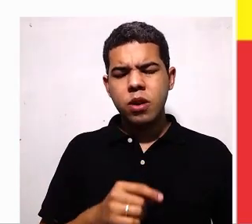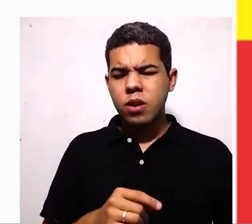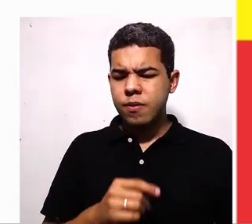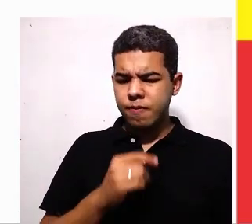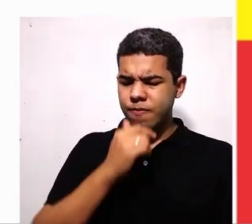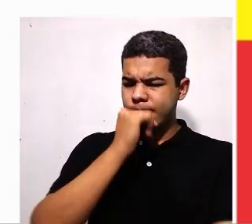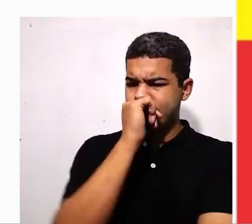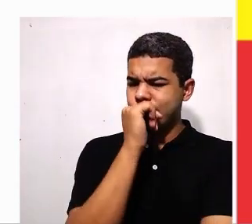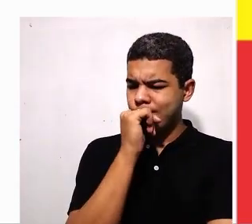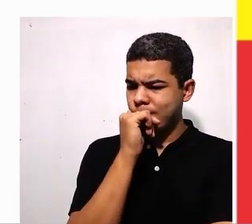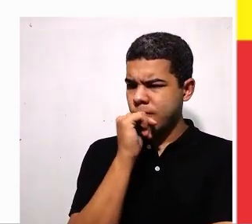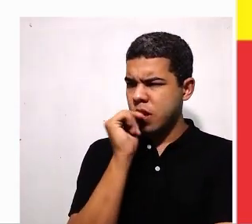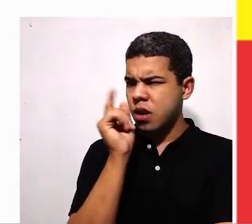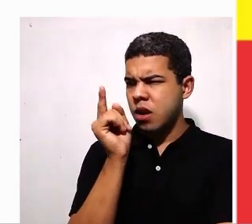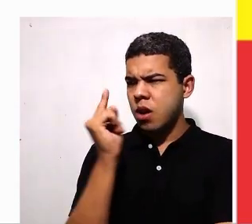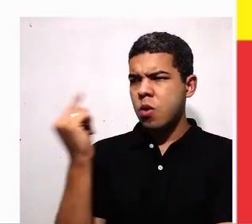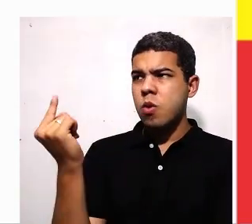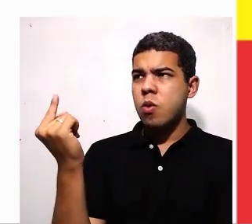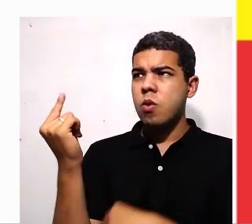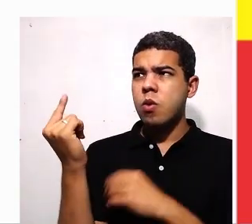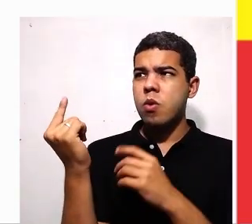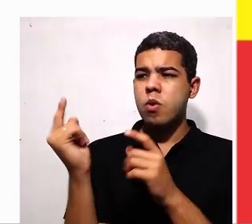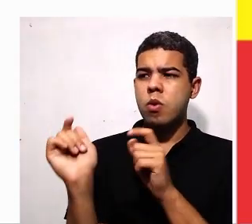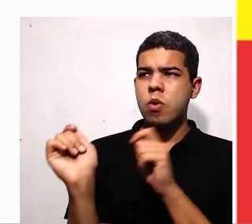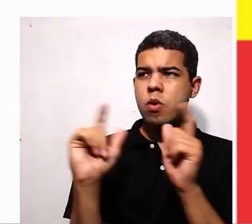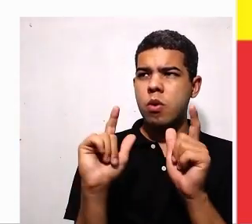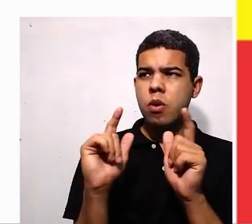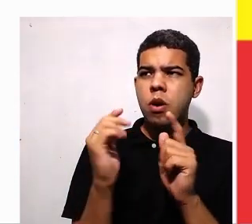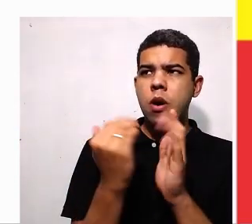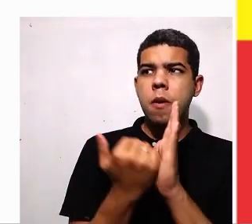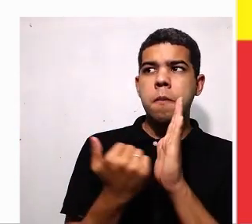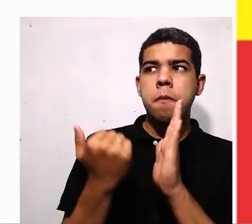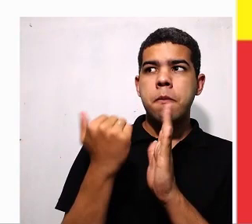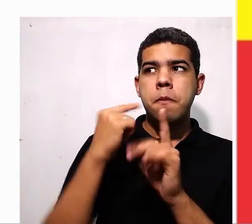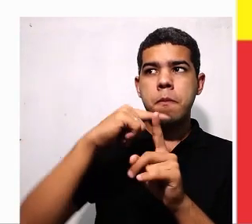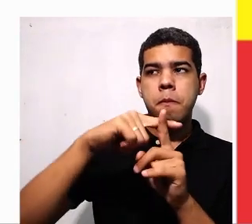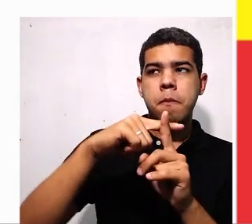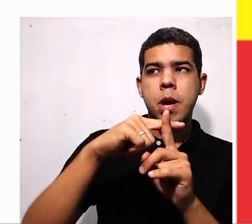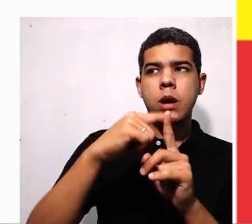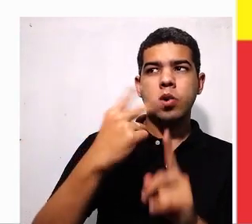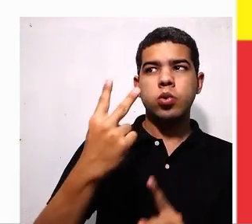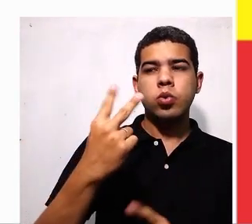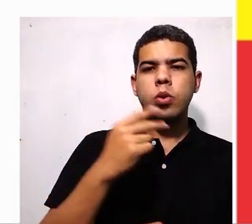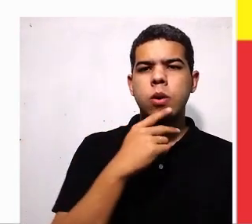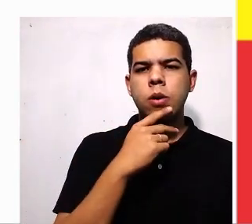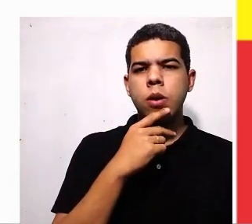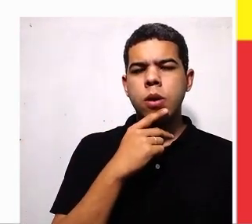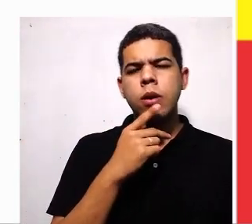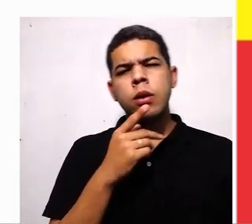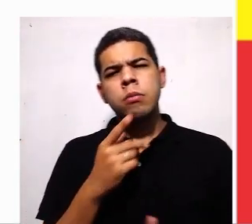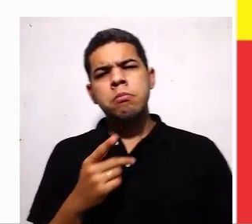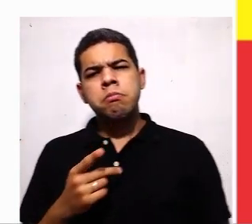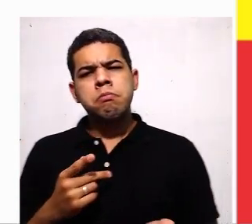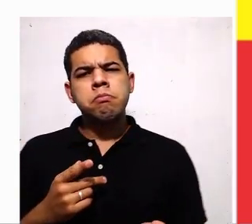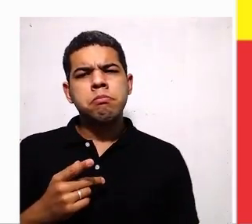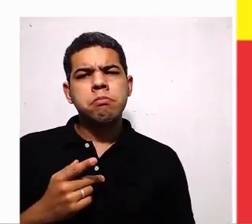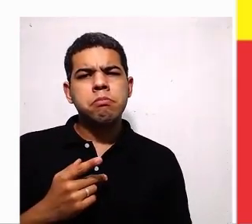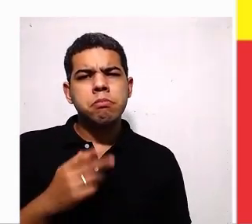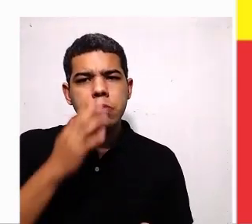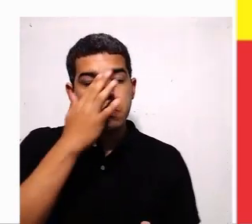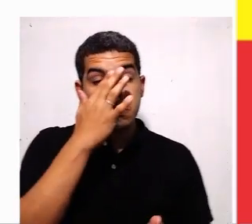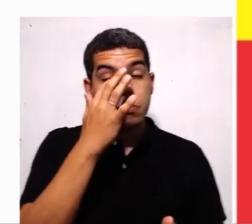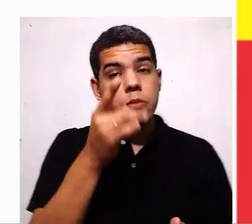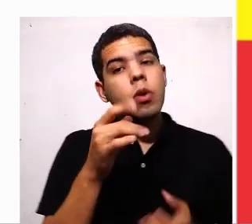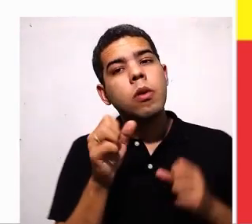dizer, para uma figura para a outra, eu estou somando 2. Beleza. Será que existe outro? Então, você